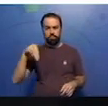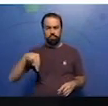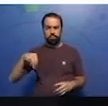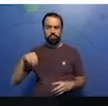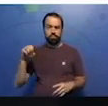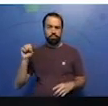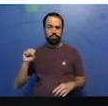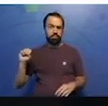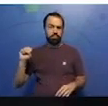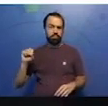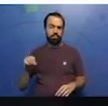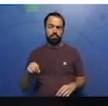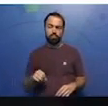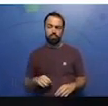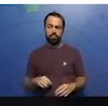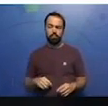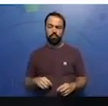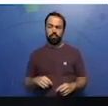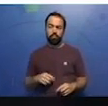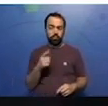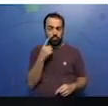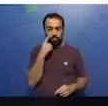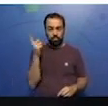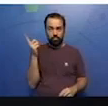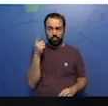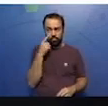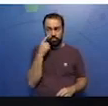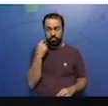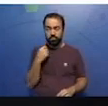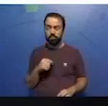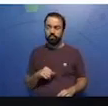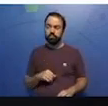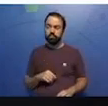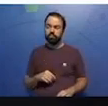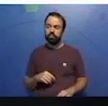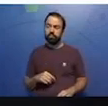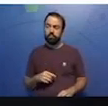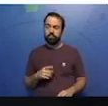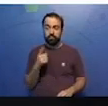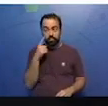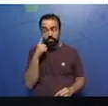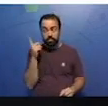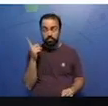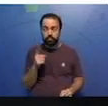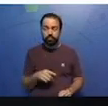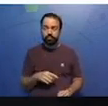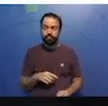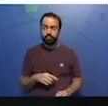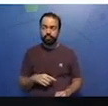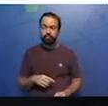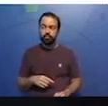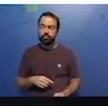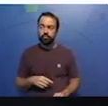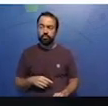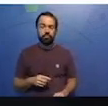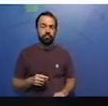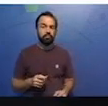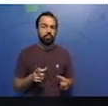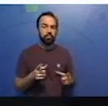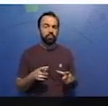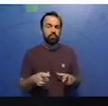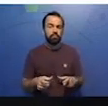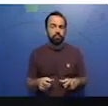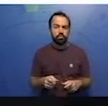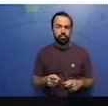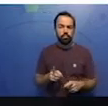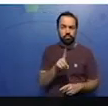nos relógios. Ah, olha lá, o que eu preciso observar? Onde está o ponteiro que